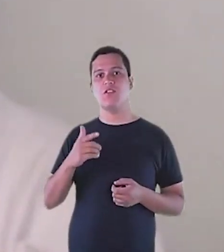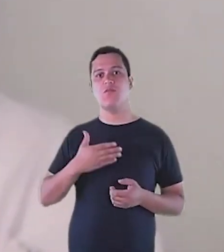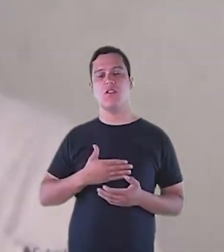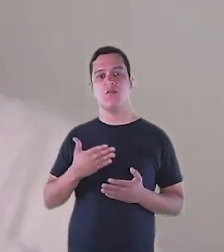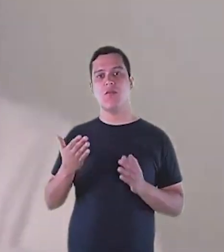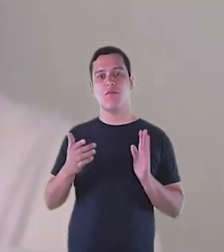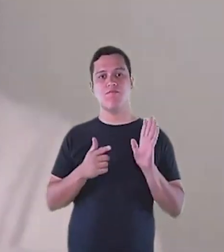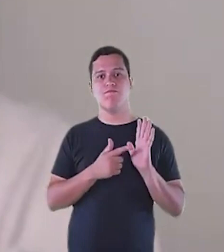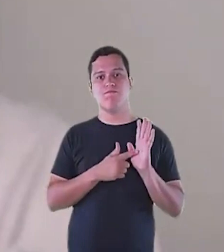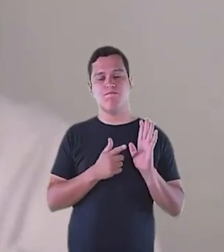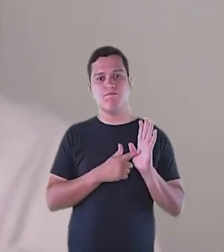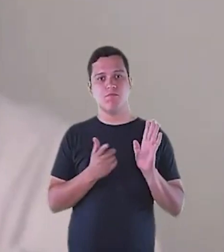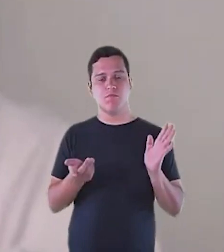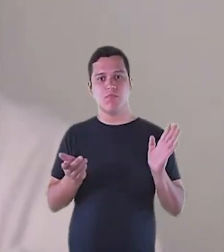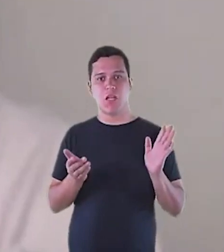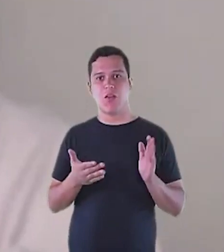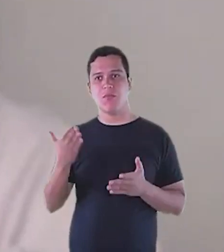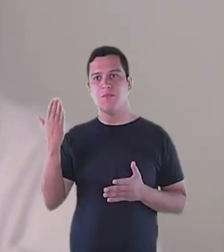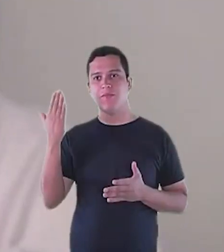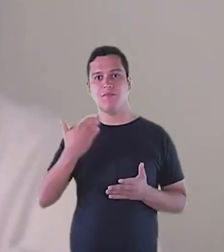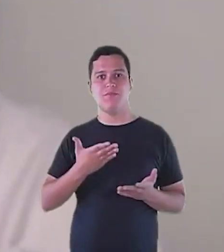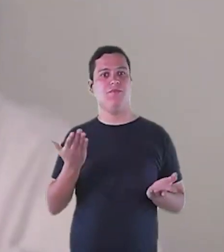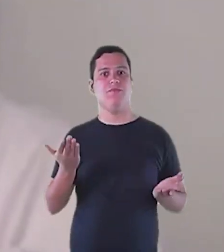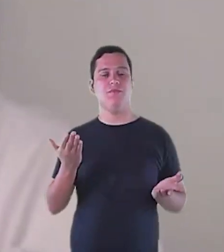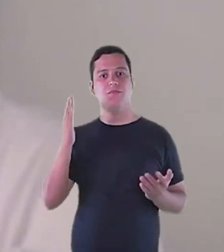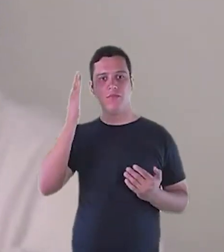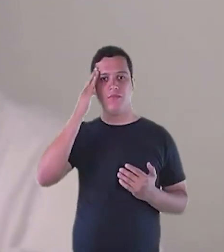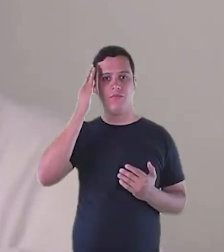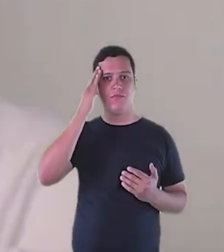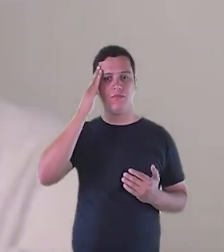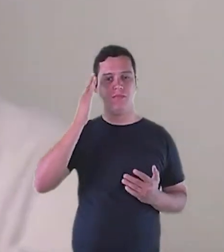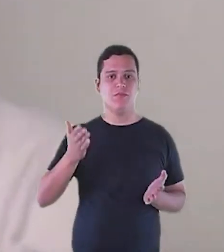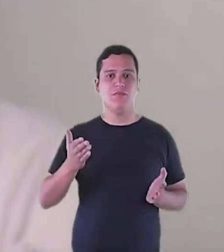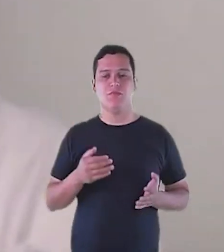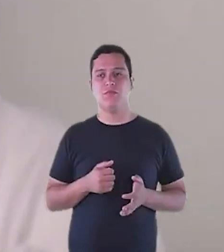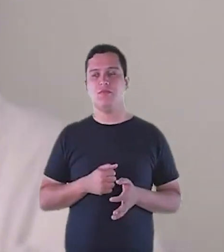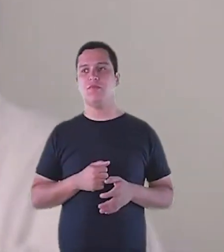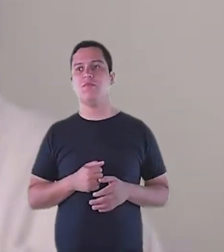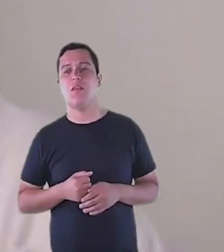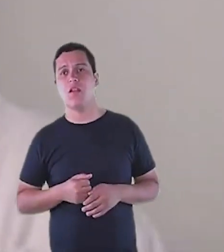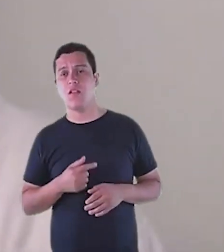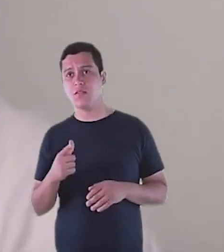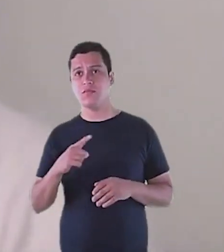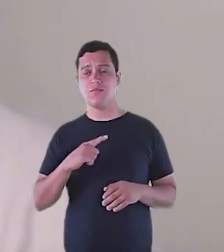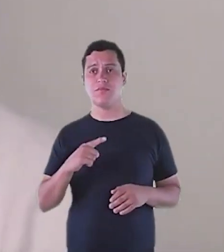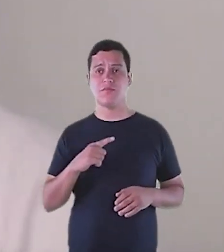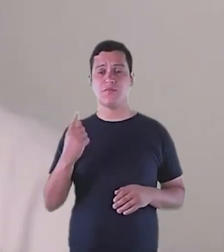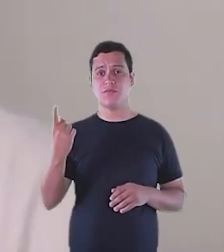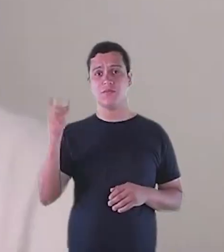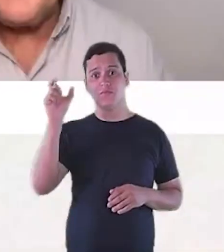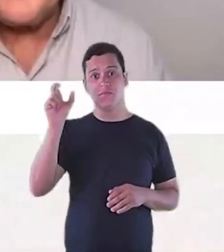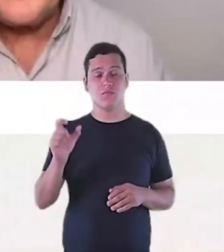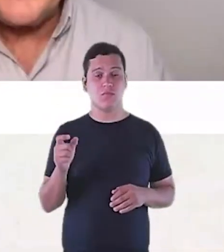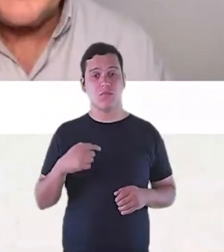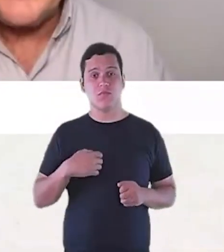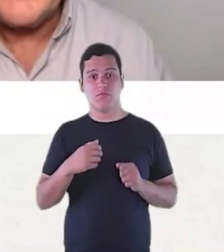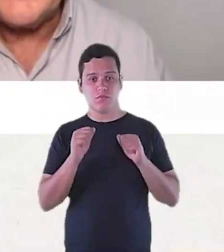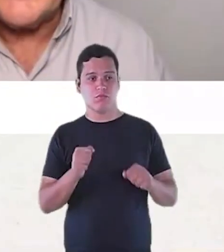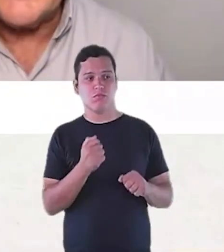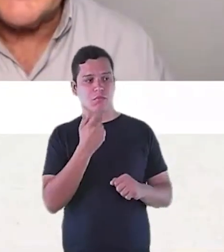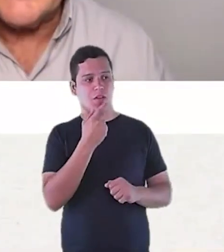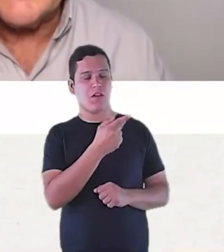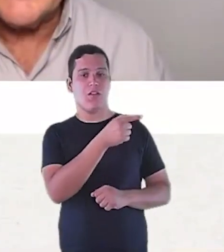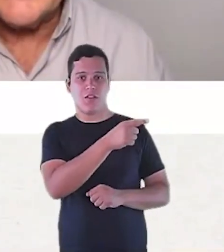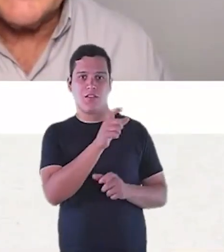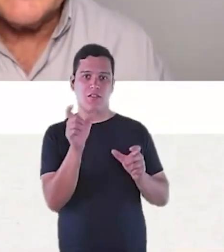a humanidade ao livro, né? Assim, tem personagem, tem gente que confirma a ideia que eu estou defendendo. Vamos